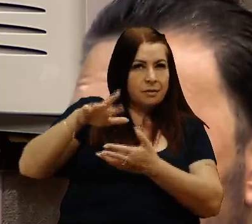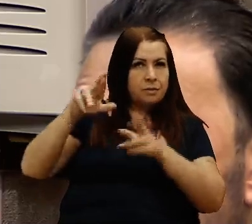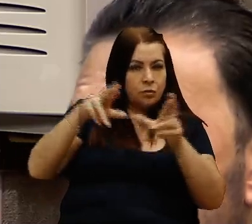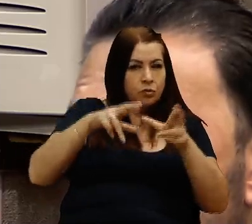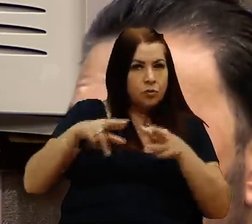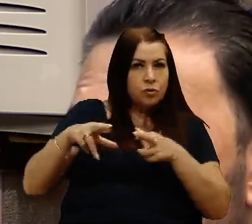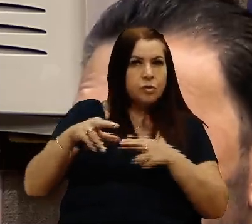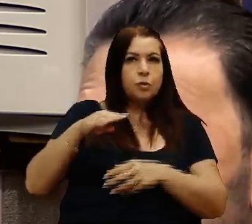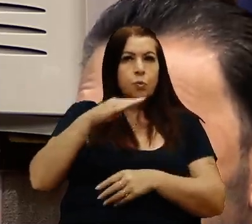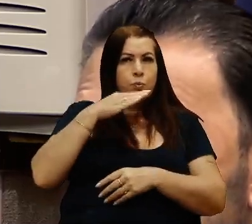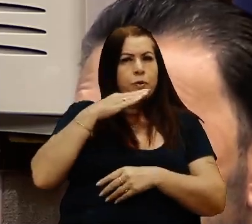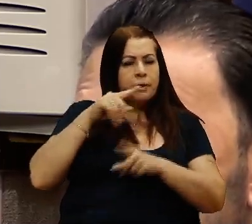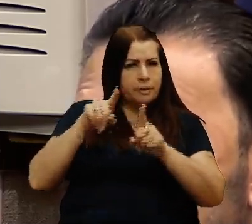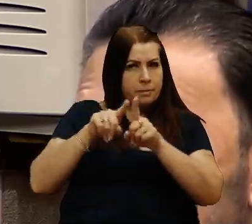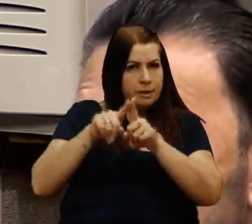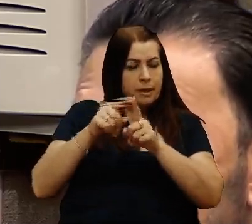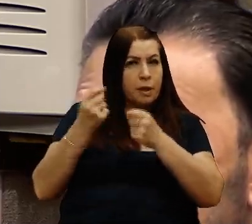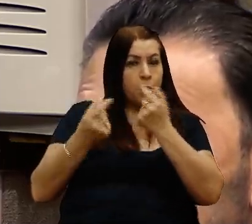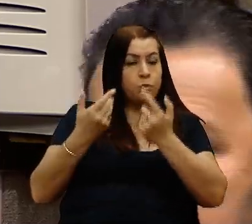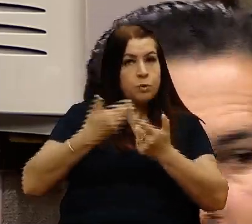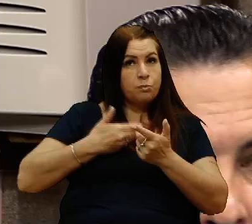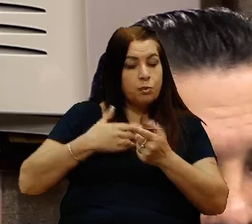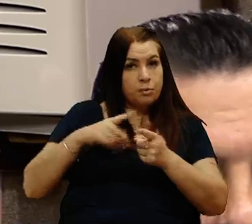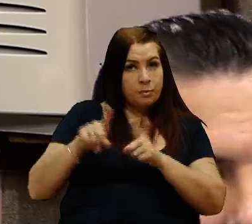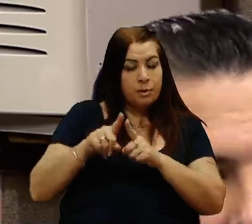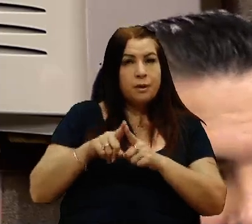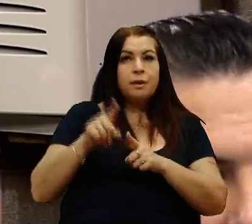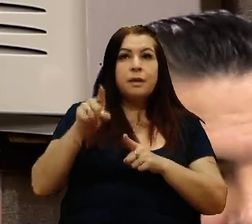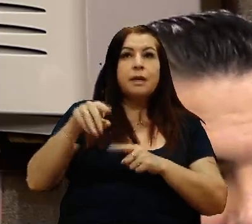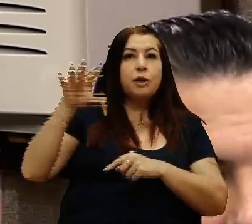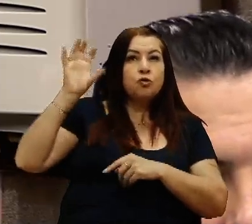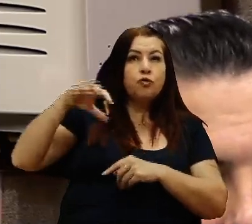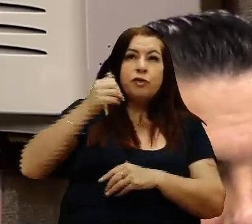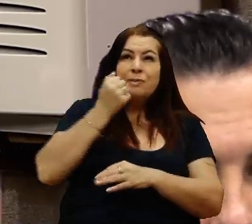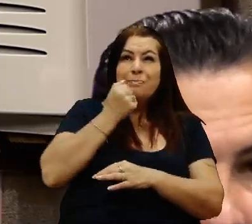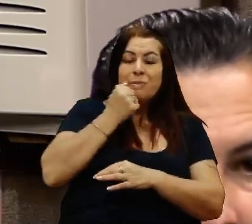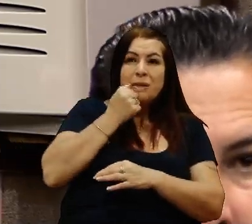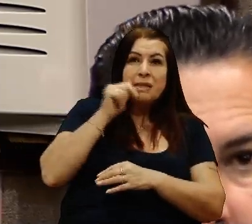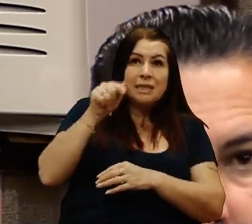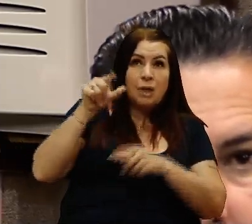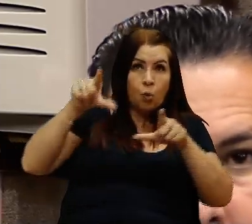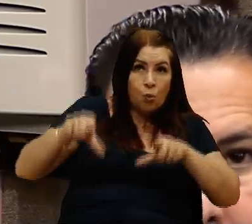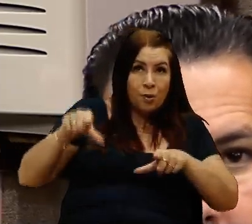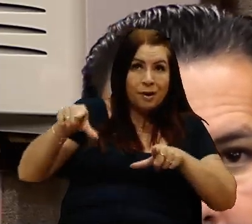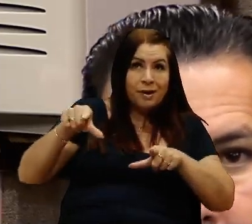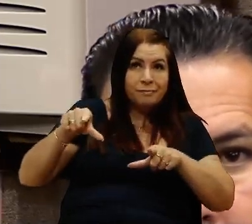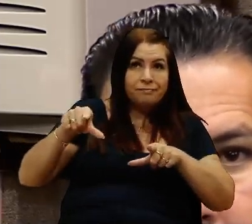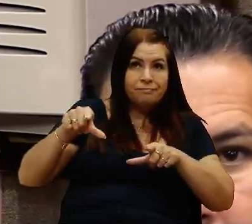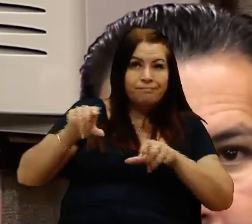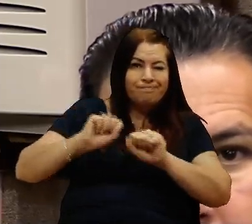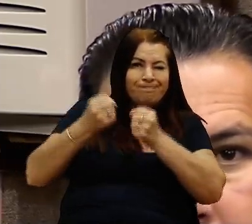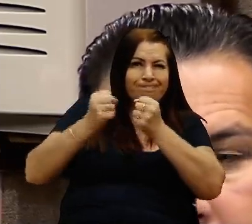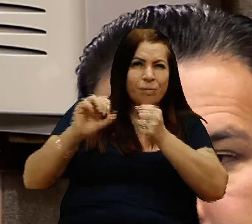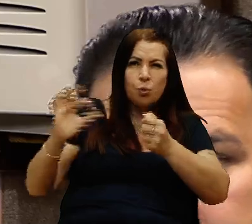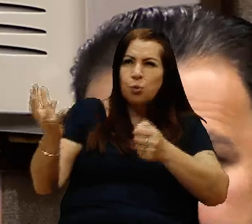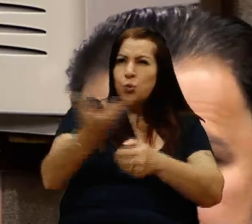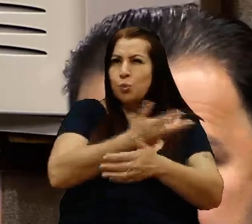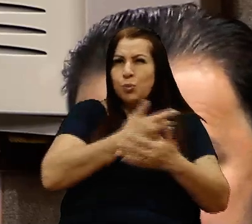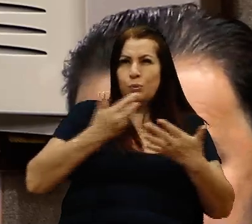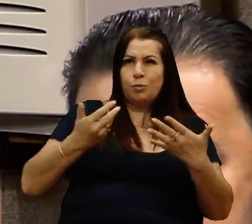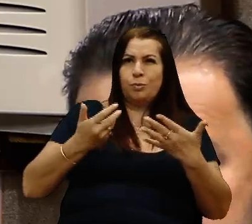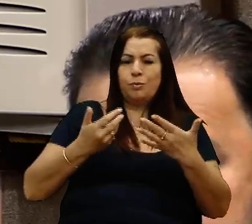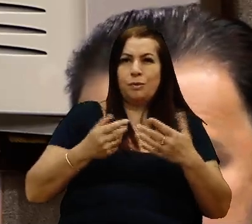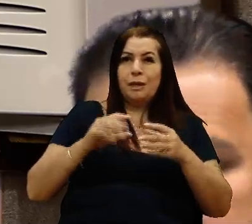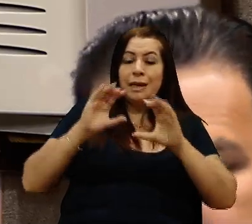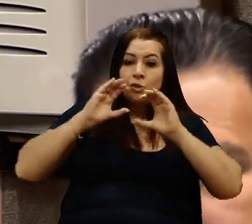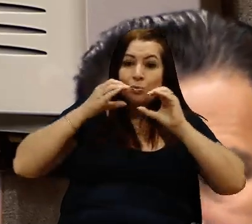também tem alguns amigos lá. Aquela chuva de pedra que caiu naquele local destruiu tudo. Os milhos que estavam